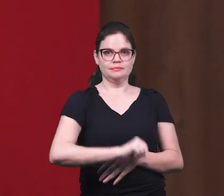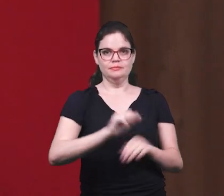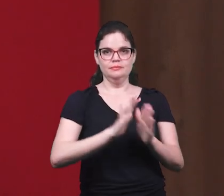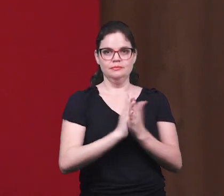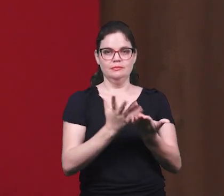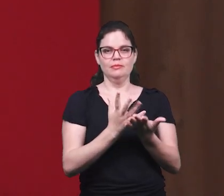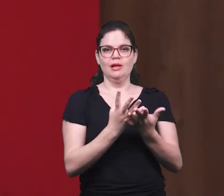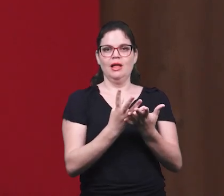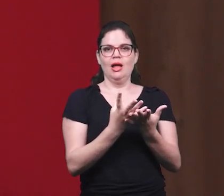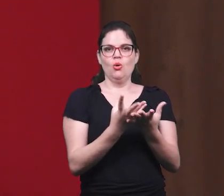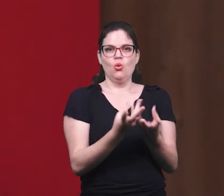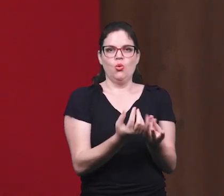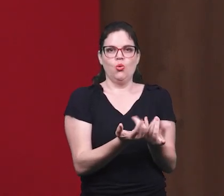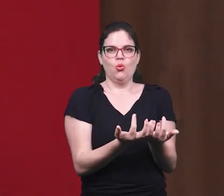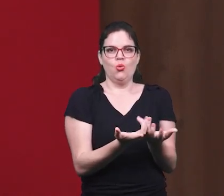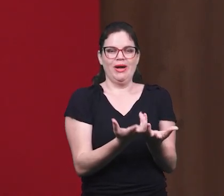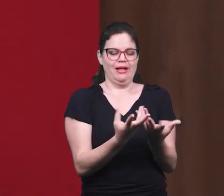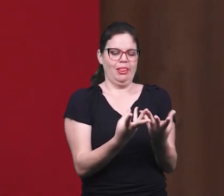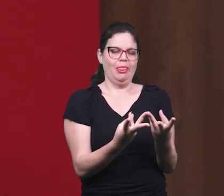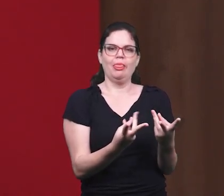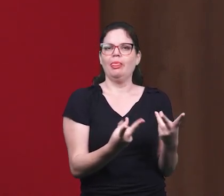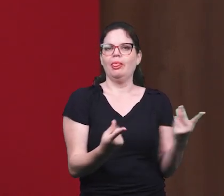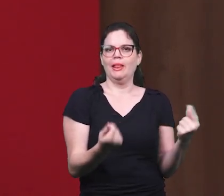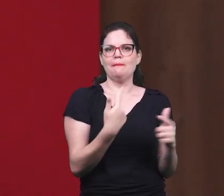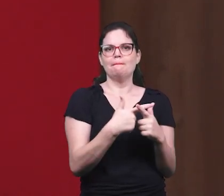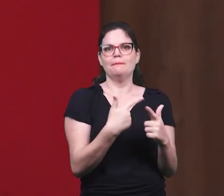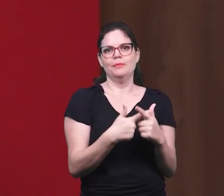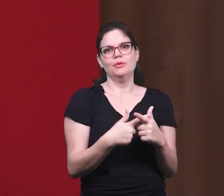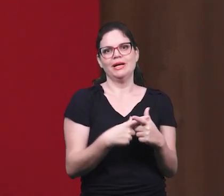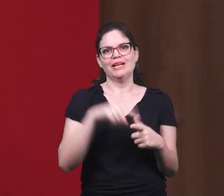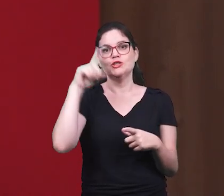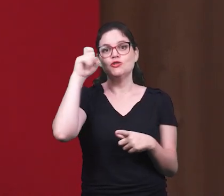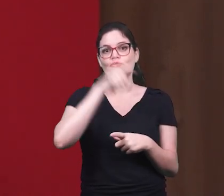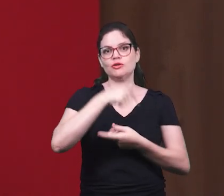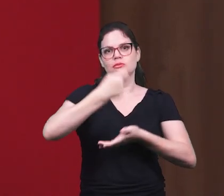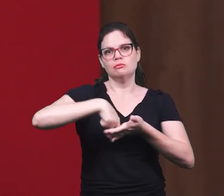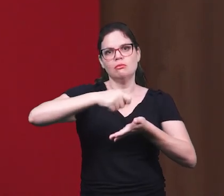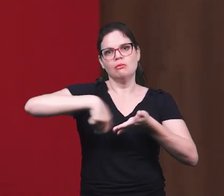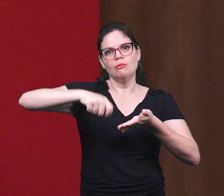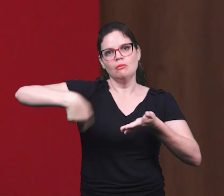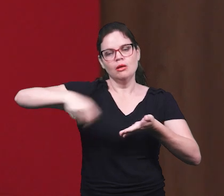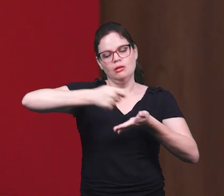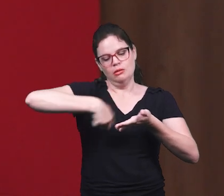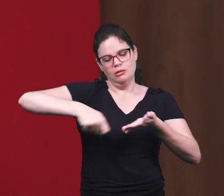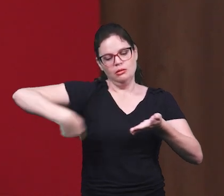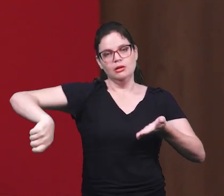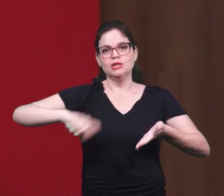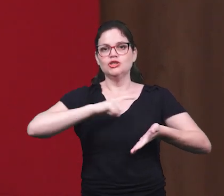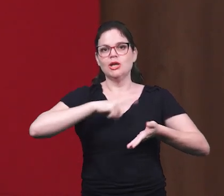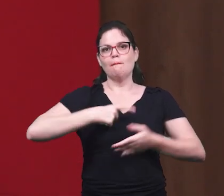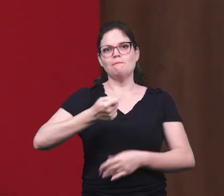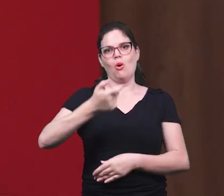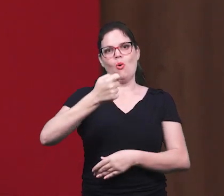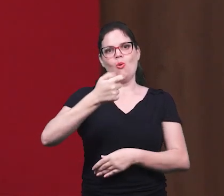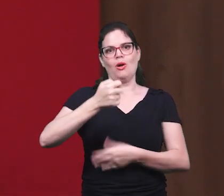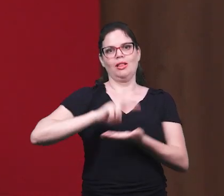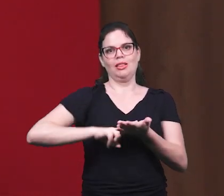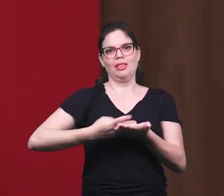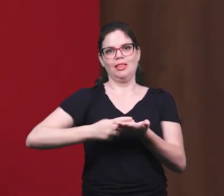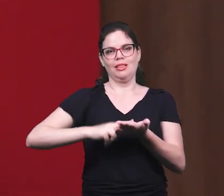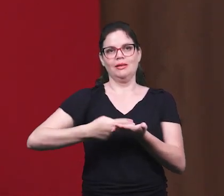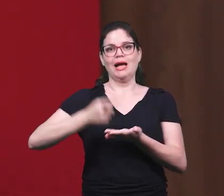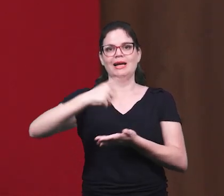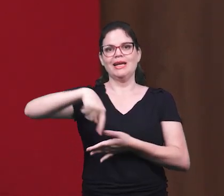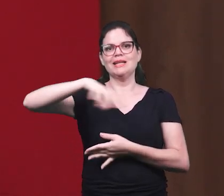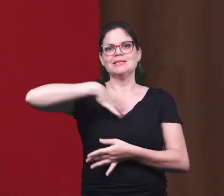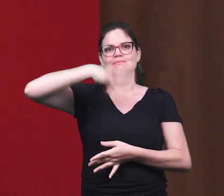difícil reproduzir em textos, que a escrita ainda era tudo à mão, então eles tinham poucos exemplares dessa